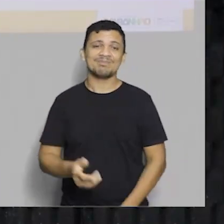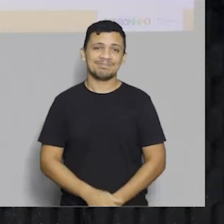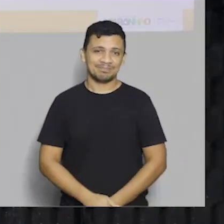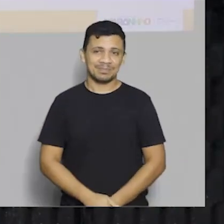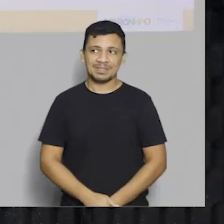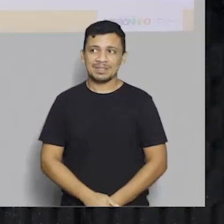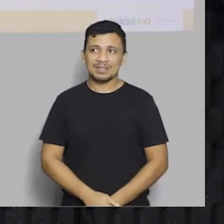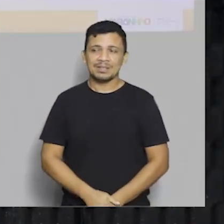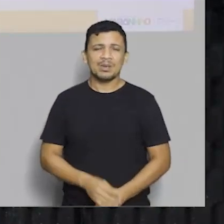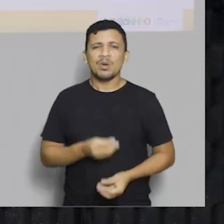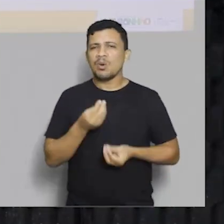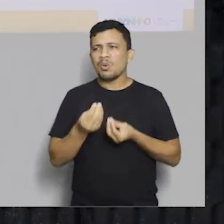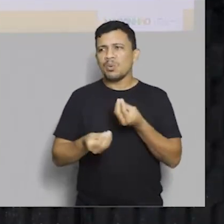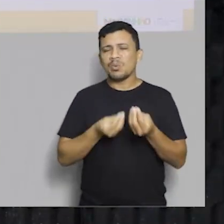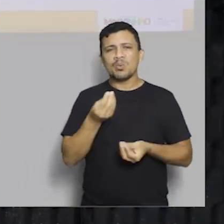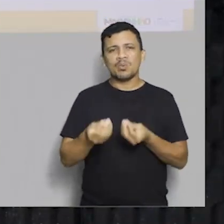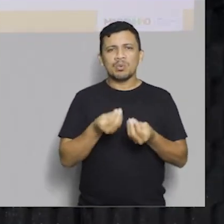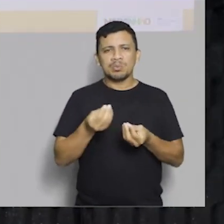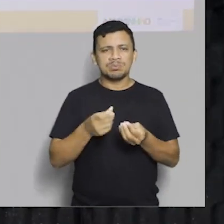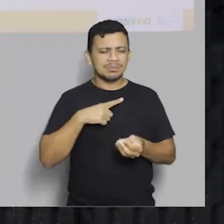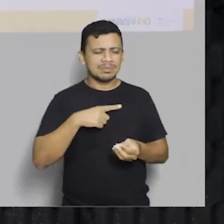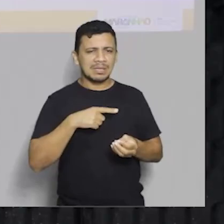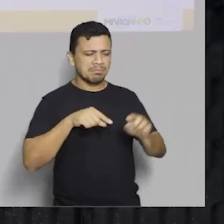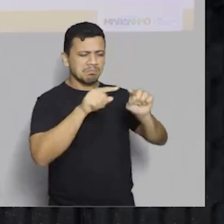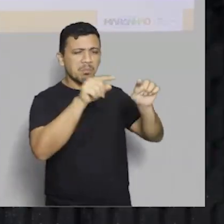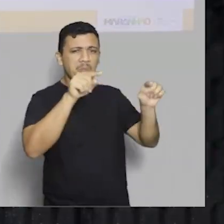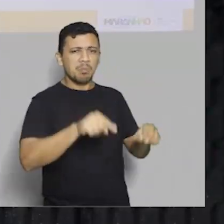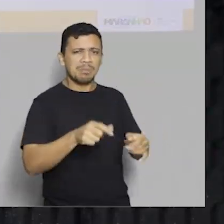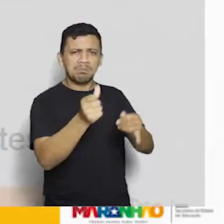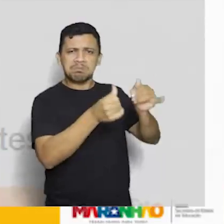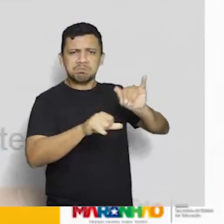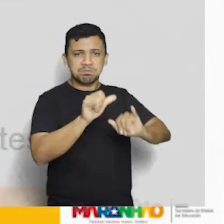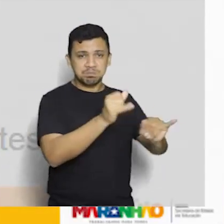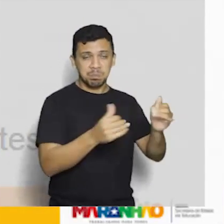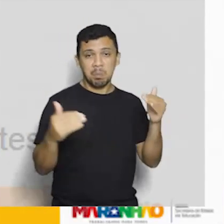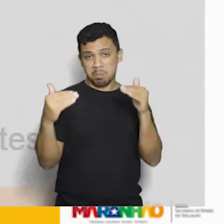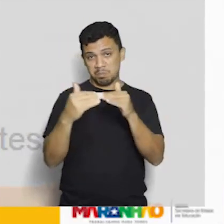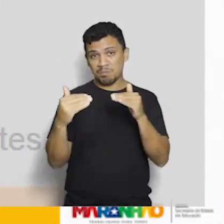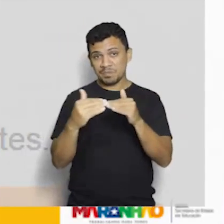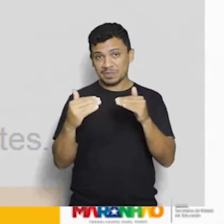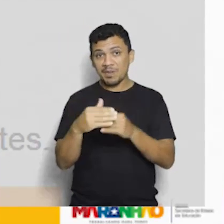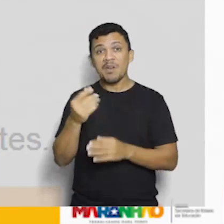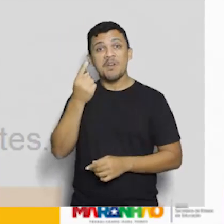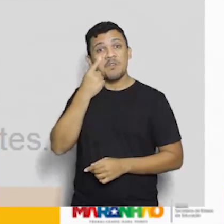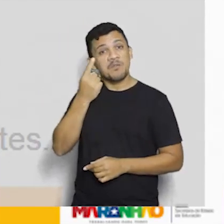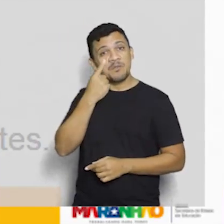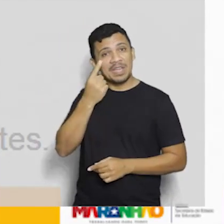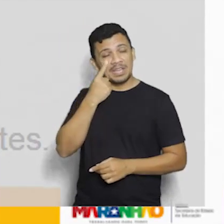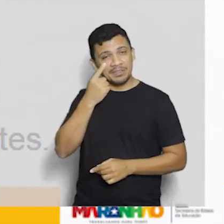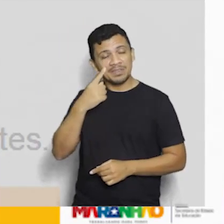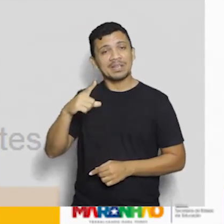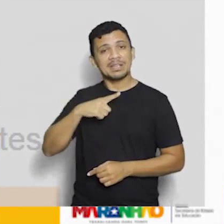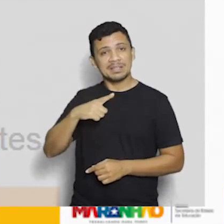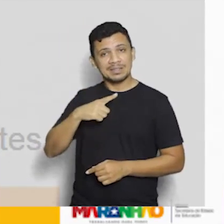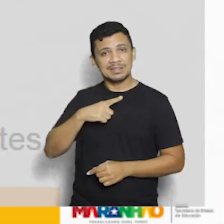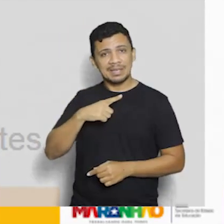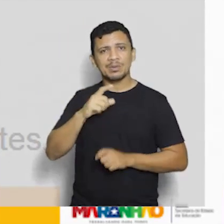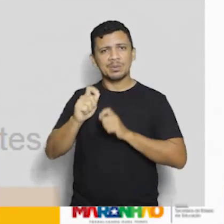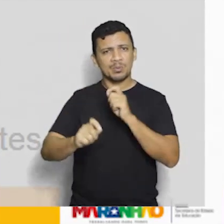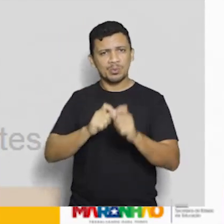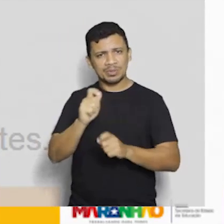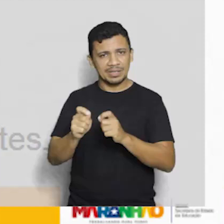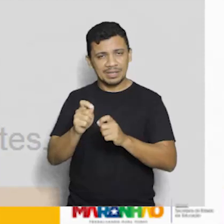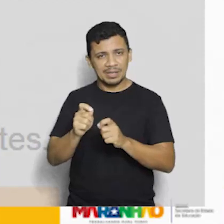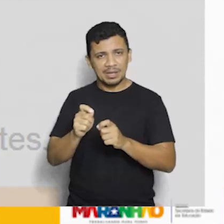O procedimento de laboratório adequado para verificar a presença desse antiumectante em